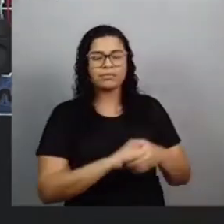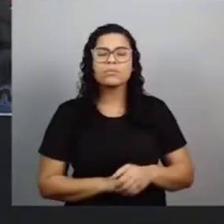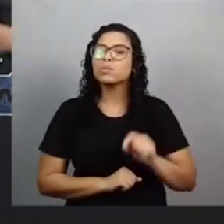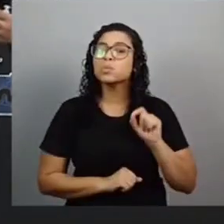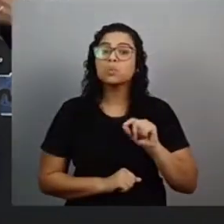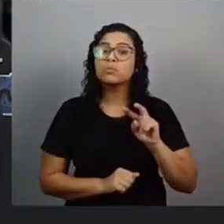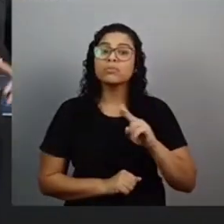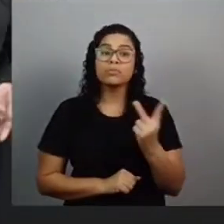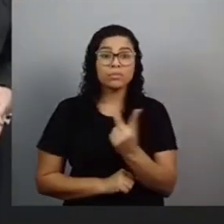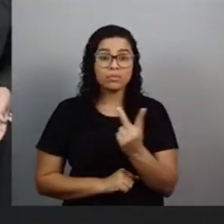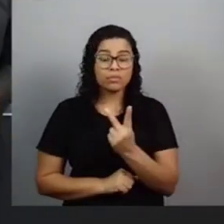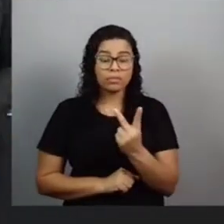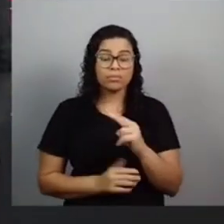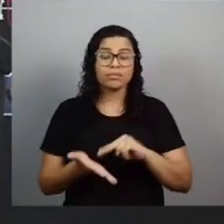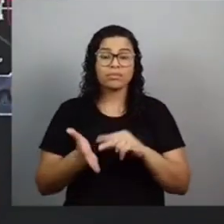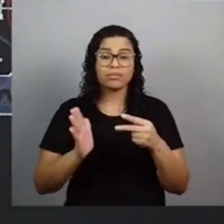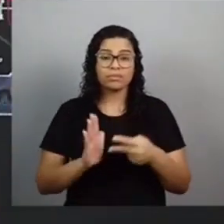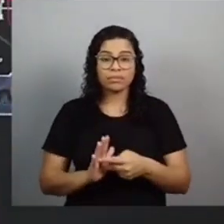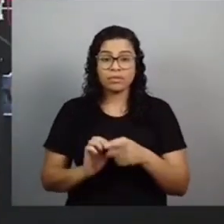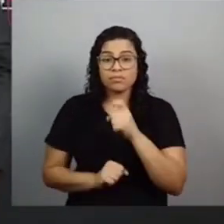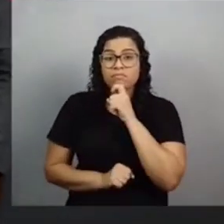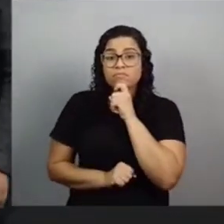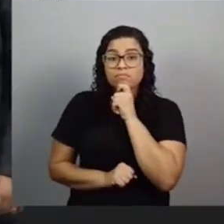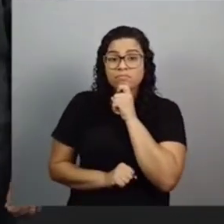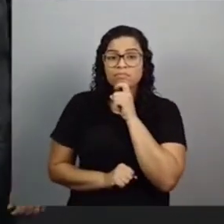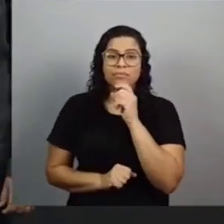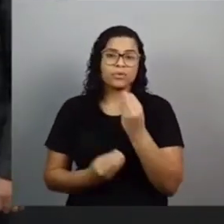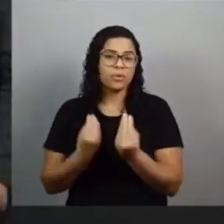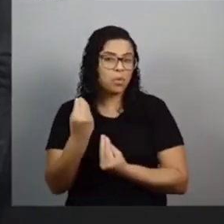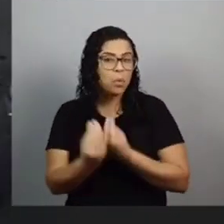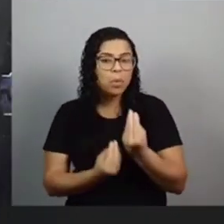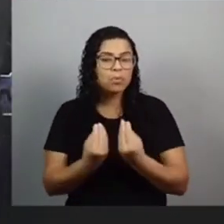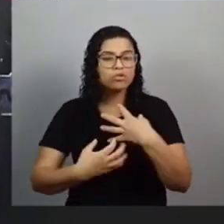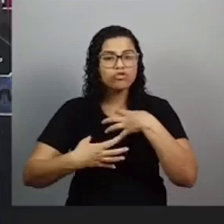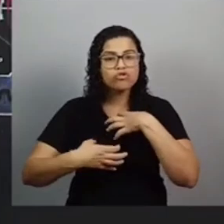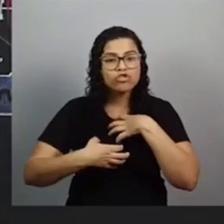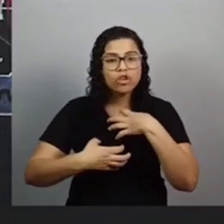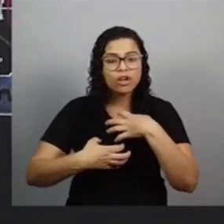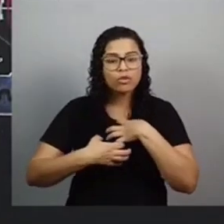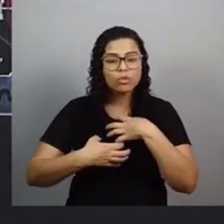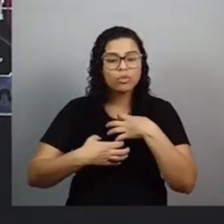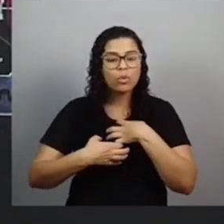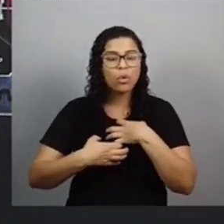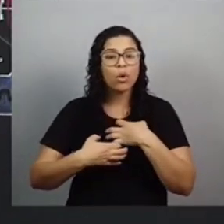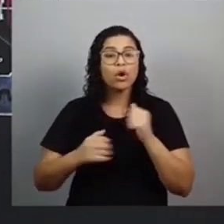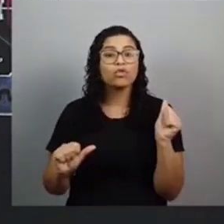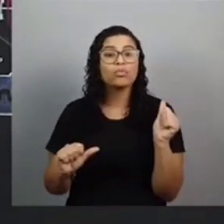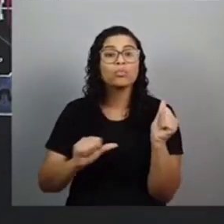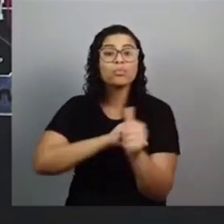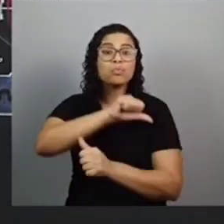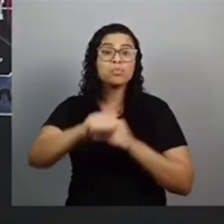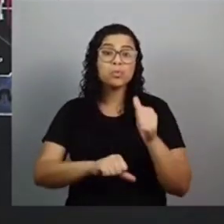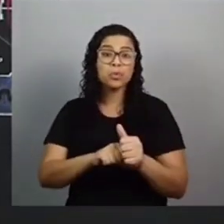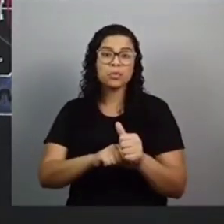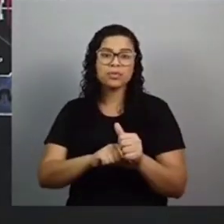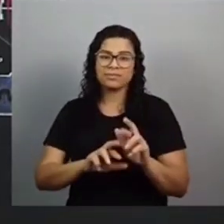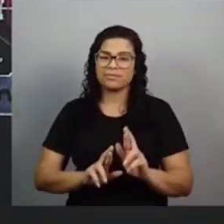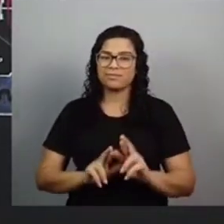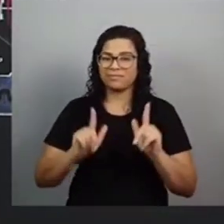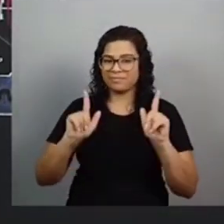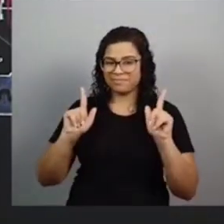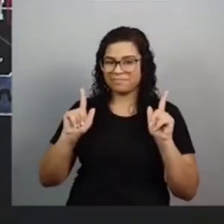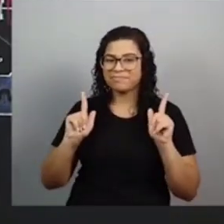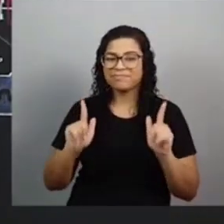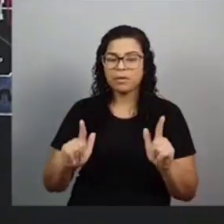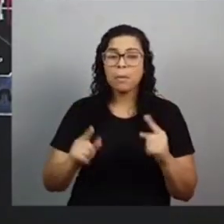que elas são os refrigeradores térmicos. A forma delas atuarem vai ser uma forma oposta disso aqui.